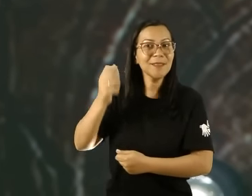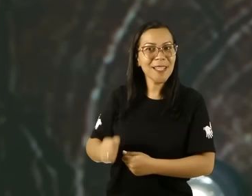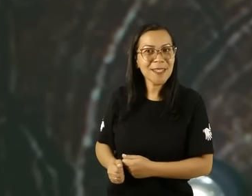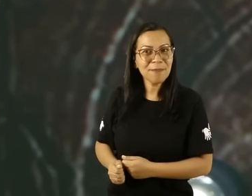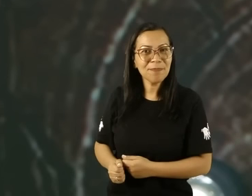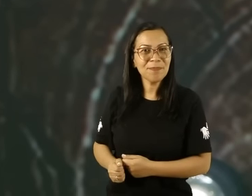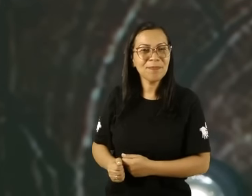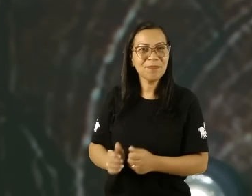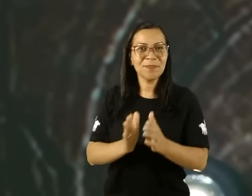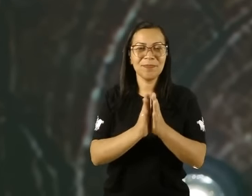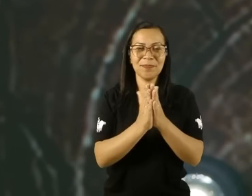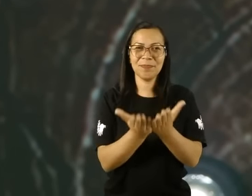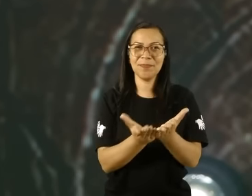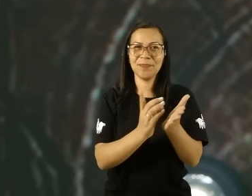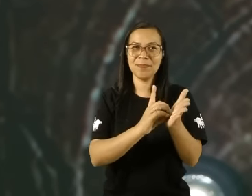A Bíblia diz que